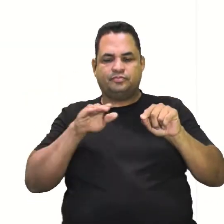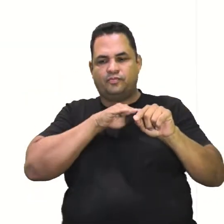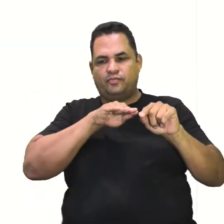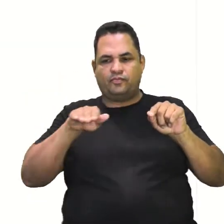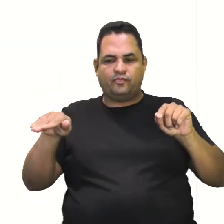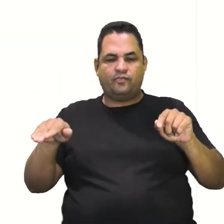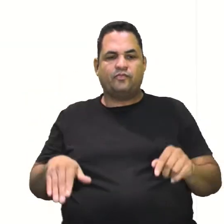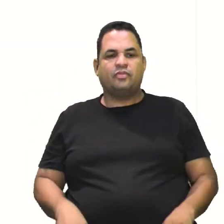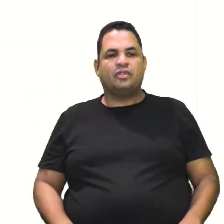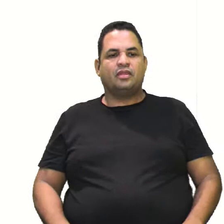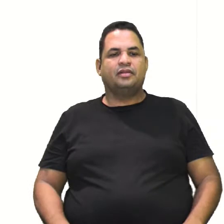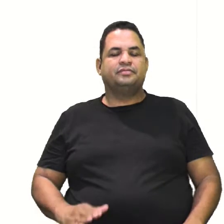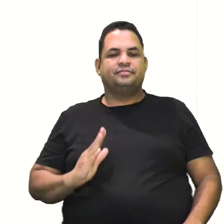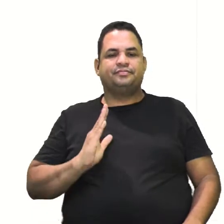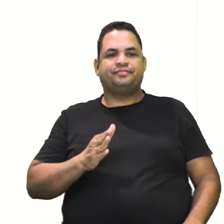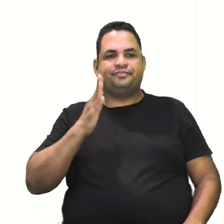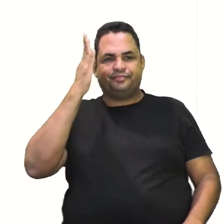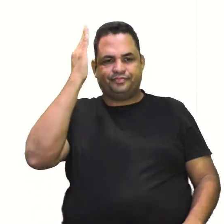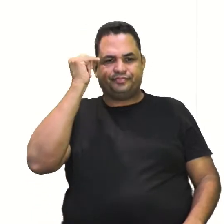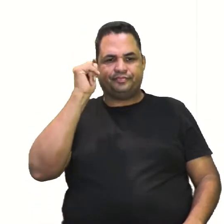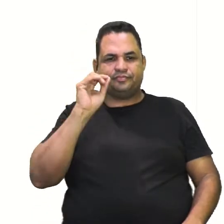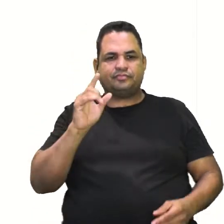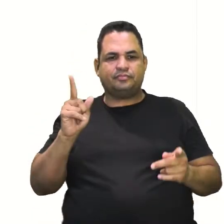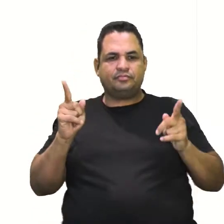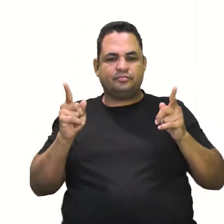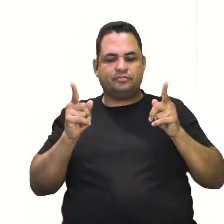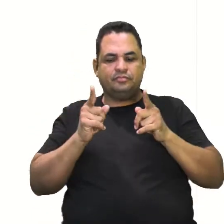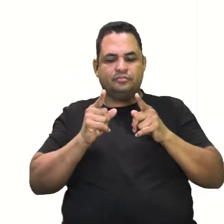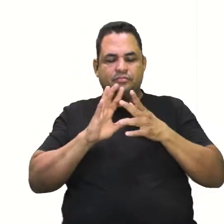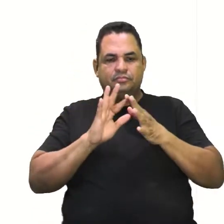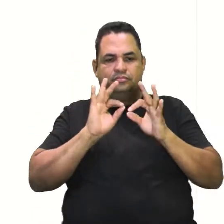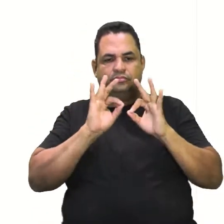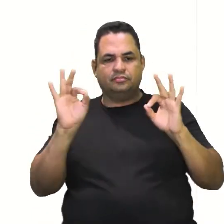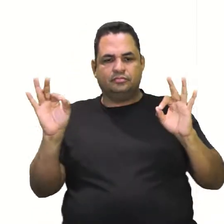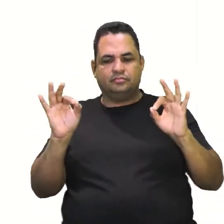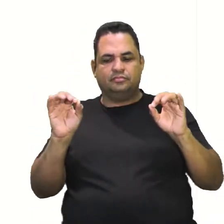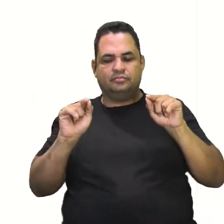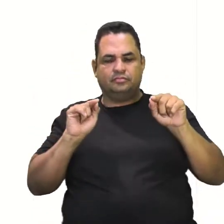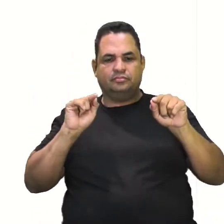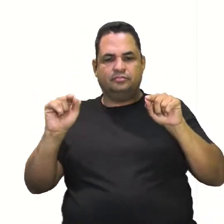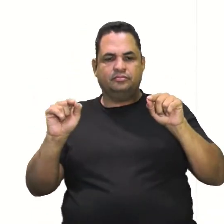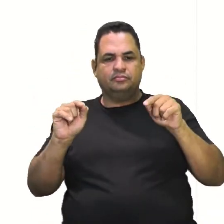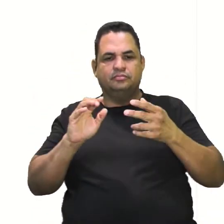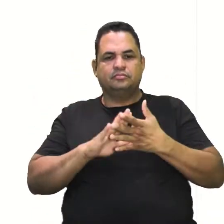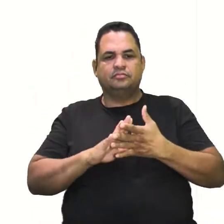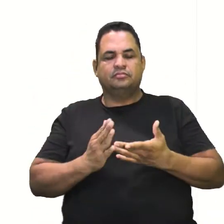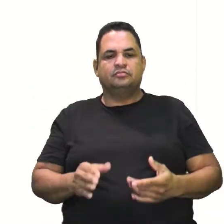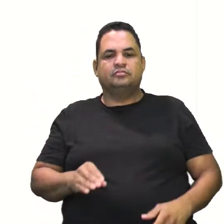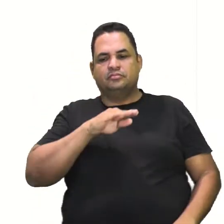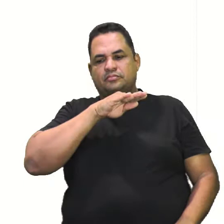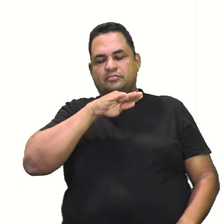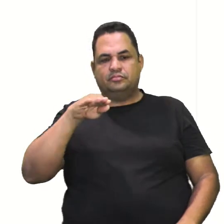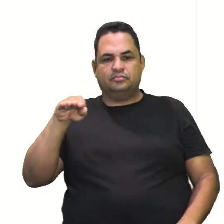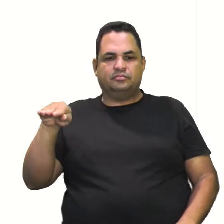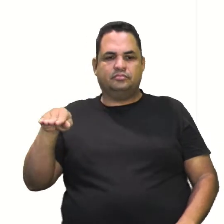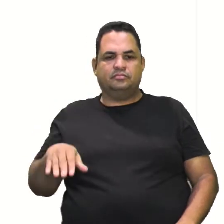ponto e reta. Já sabemos que a menor distância entre 2 pontos é sempre uma linha